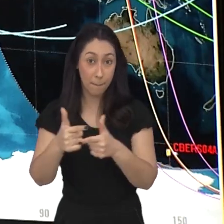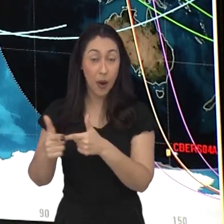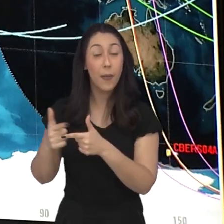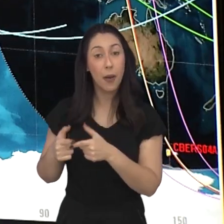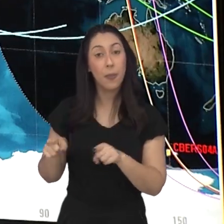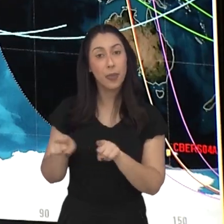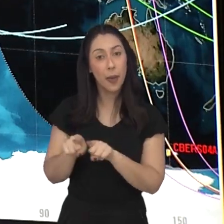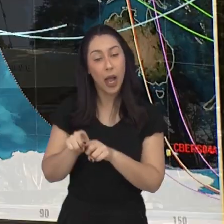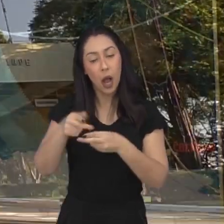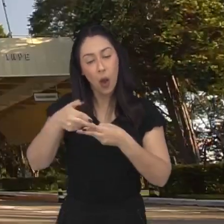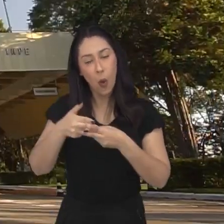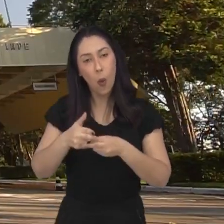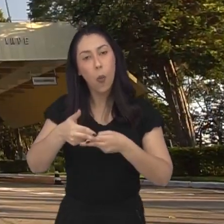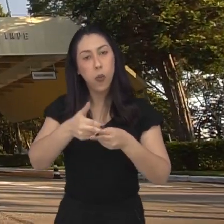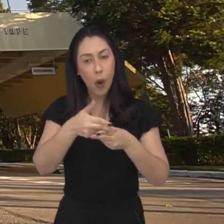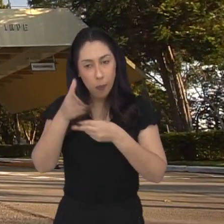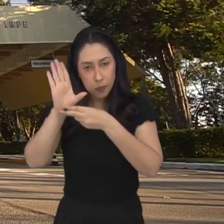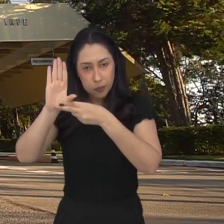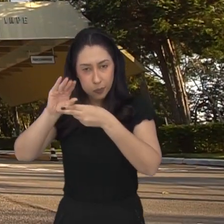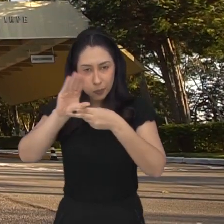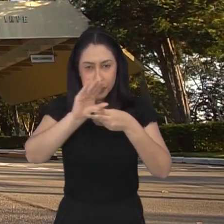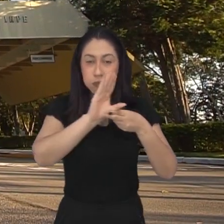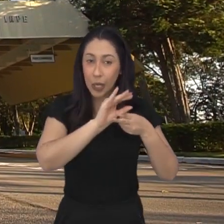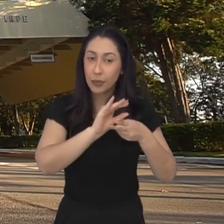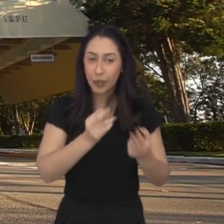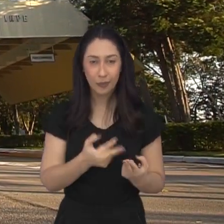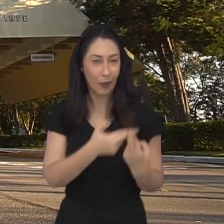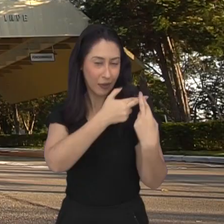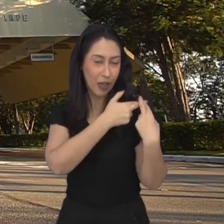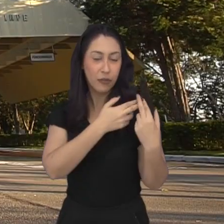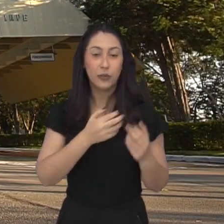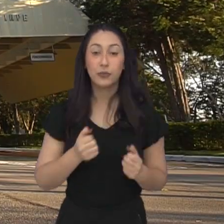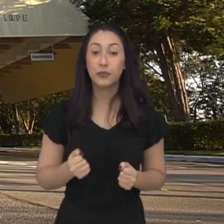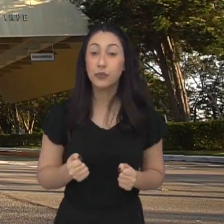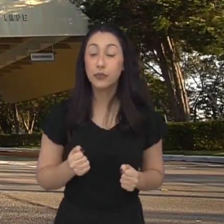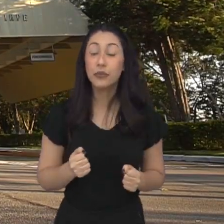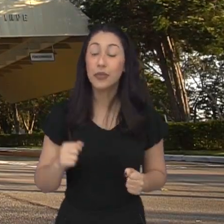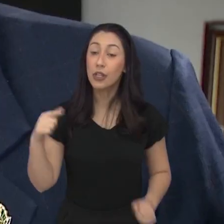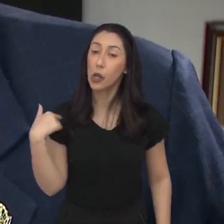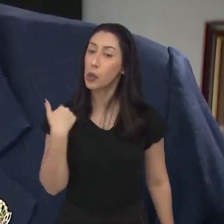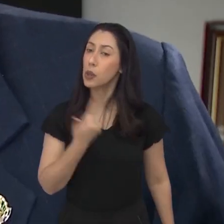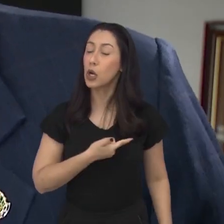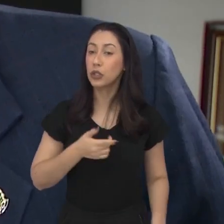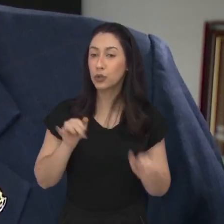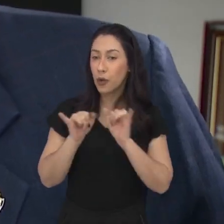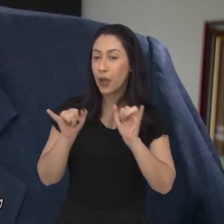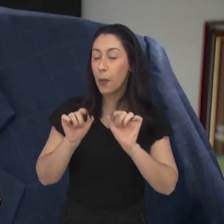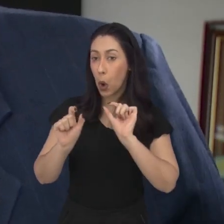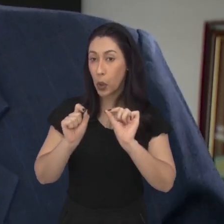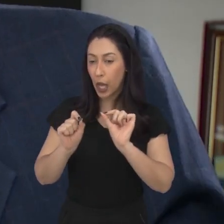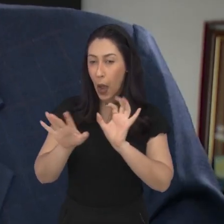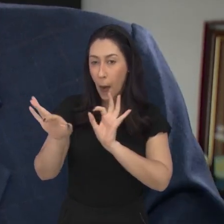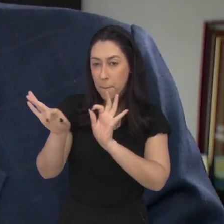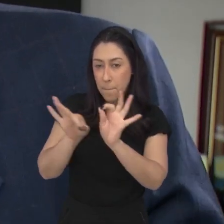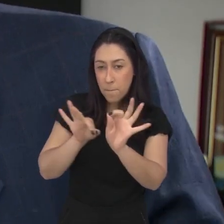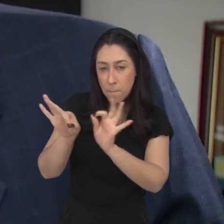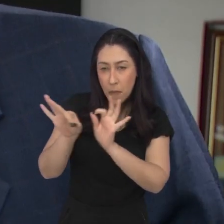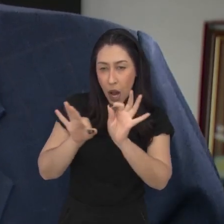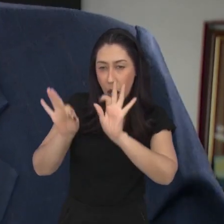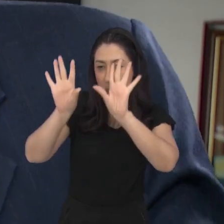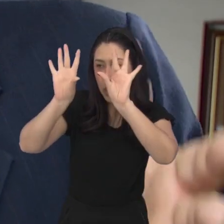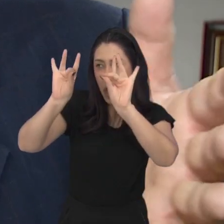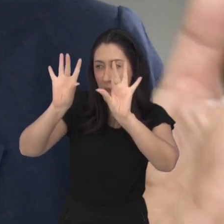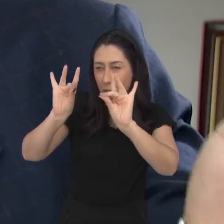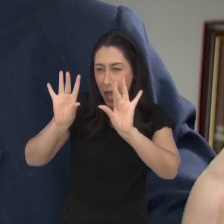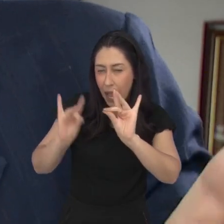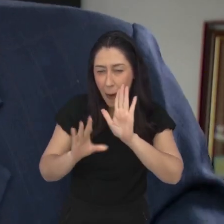das frentes de trabalho do INPE, o Instituto Nacional de Pesquisas Espaciais. Que é a parte que nós chamamos de downstream, ou